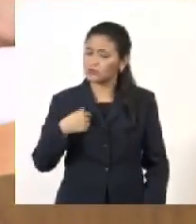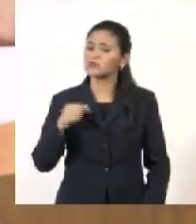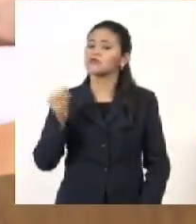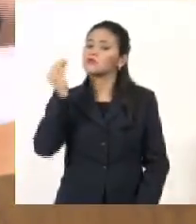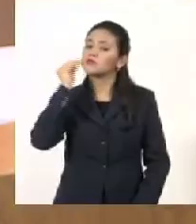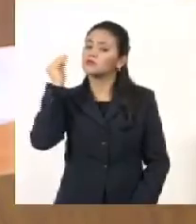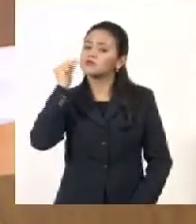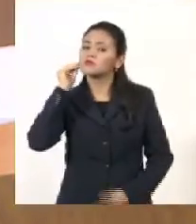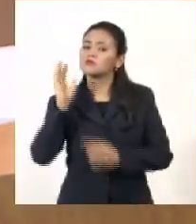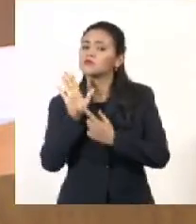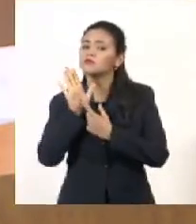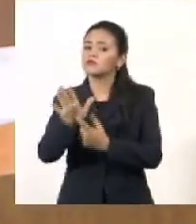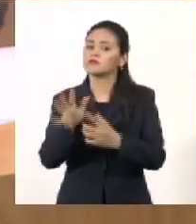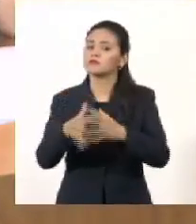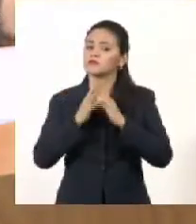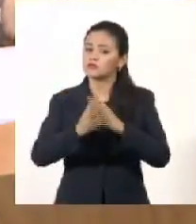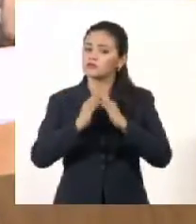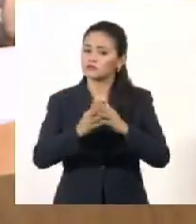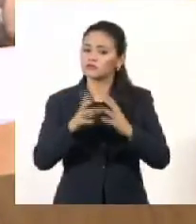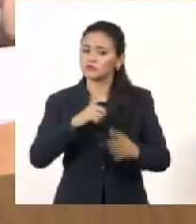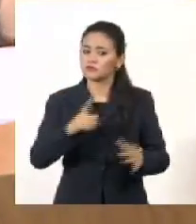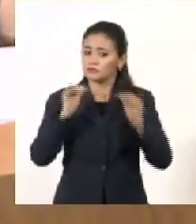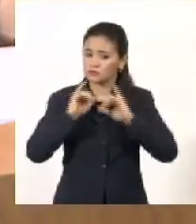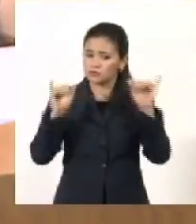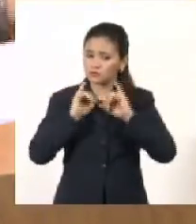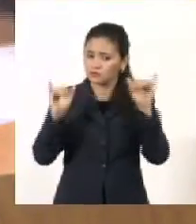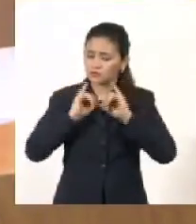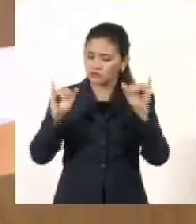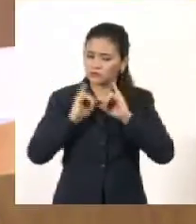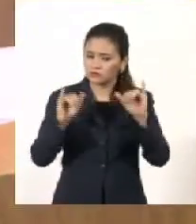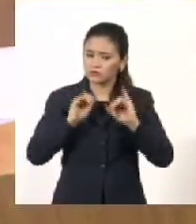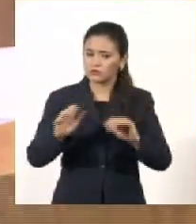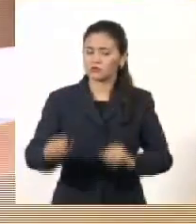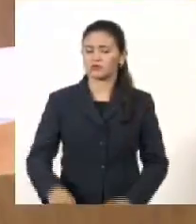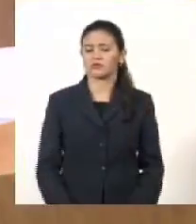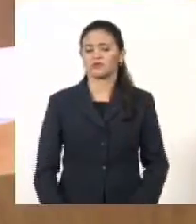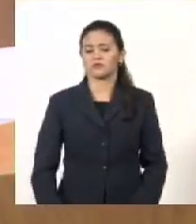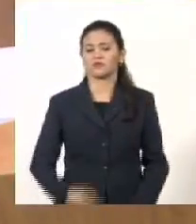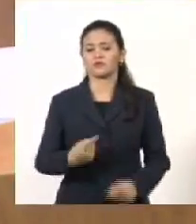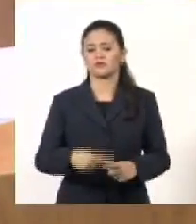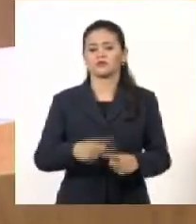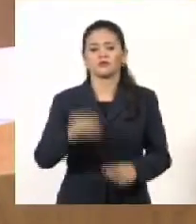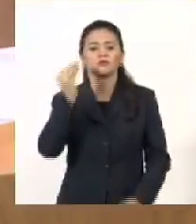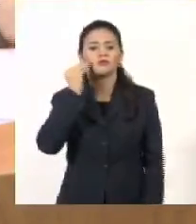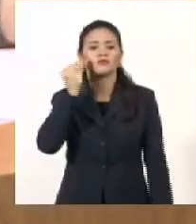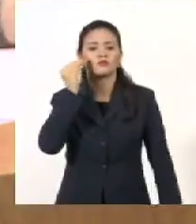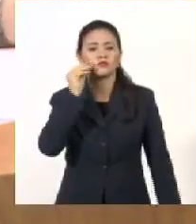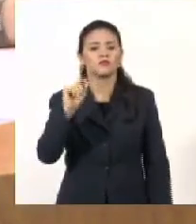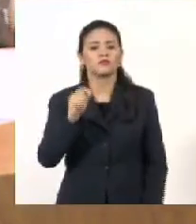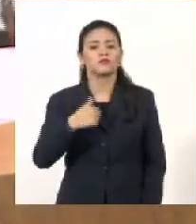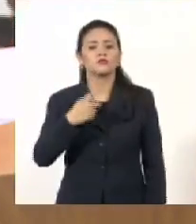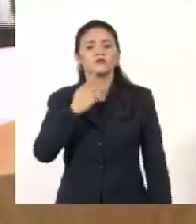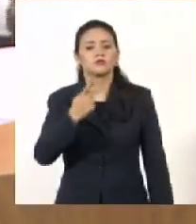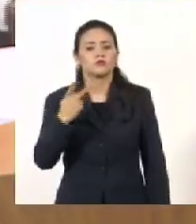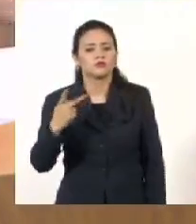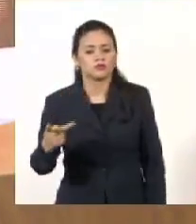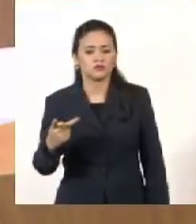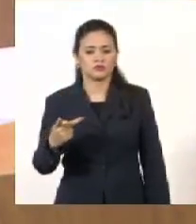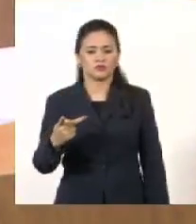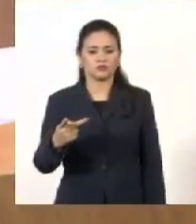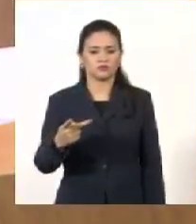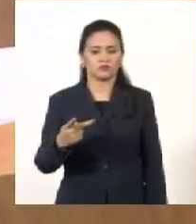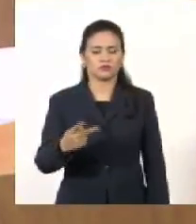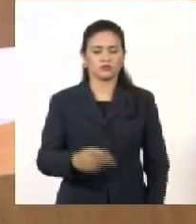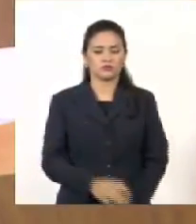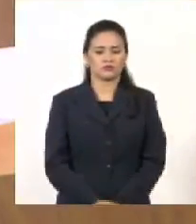aqui o documento, vou passar para a imprensa. Porque eu estou provando o que eu digo. Porque eu não sou